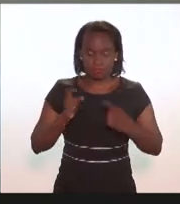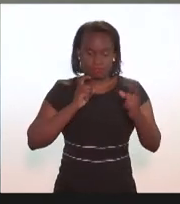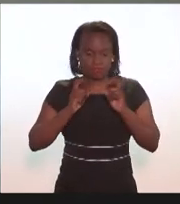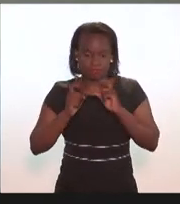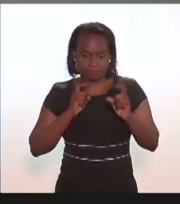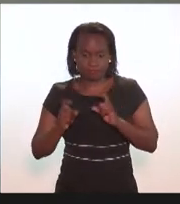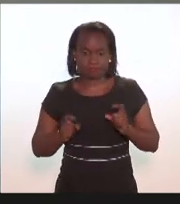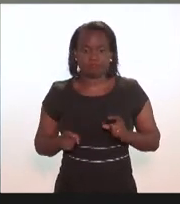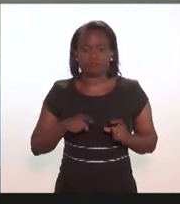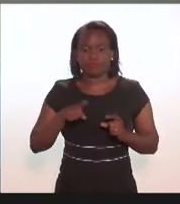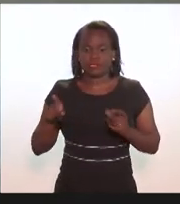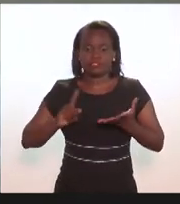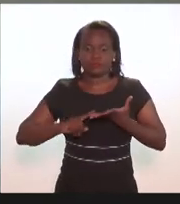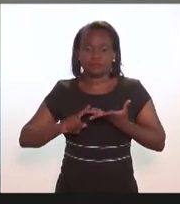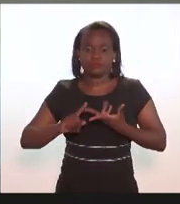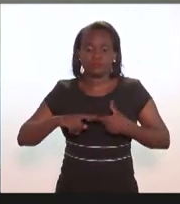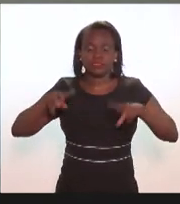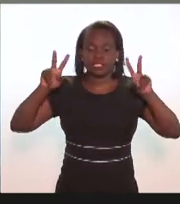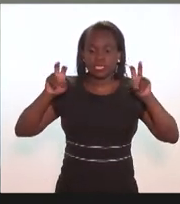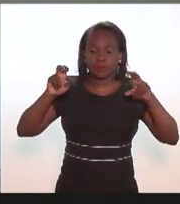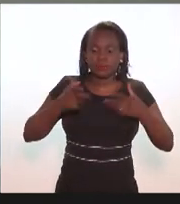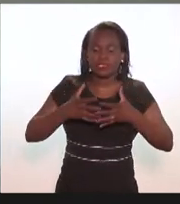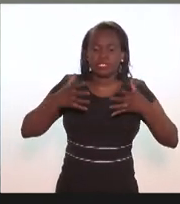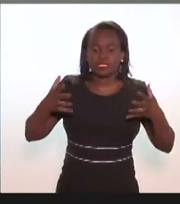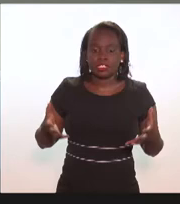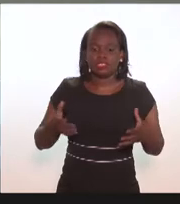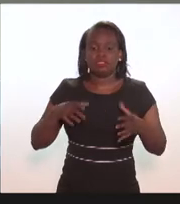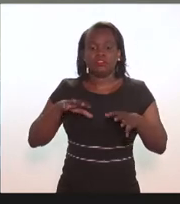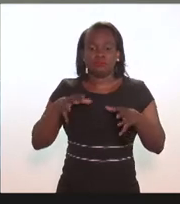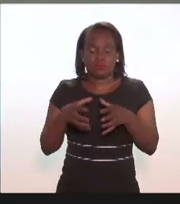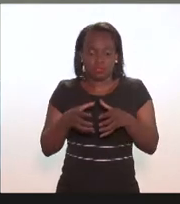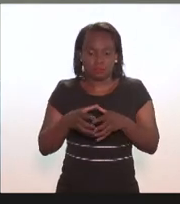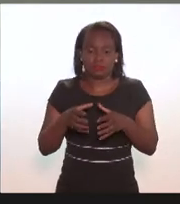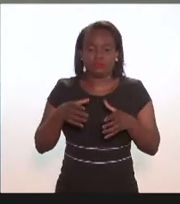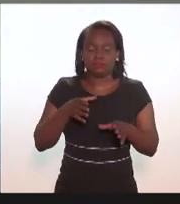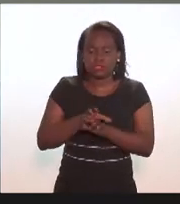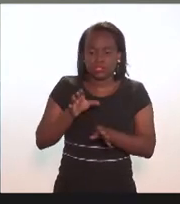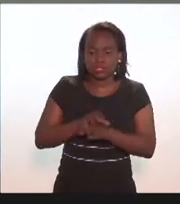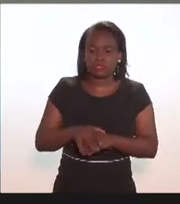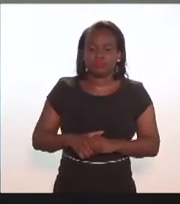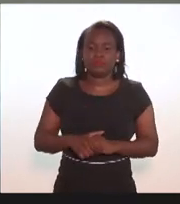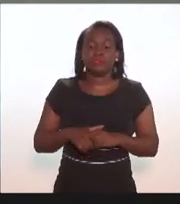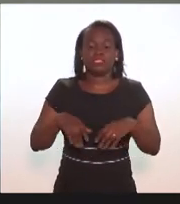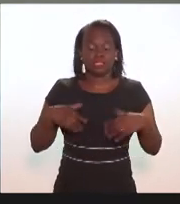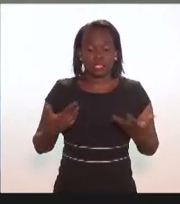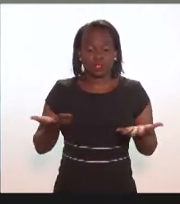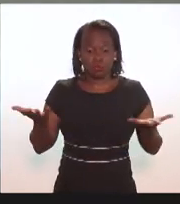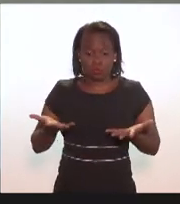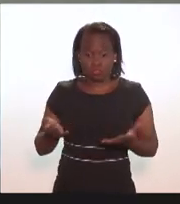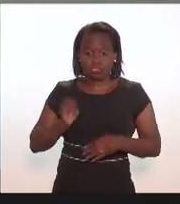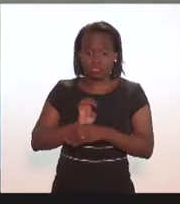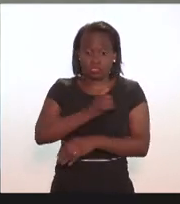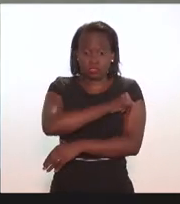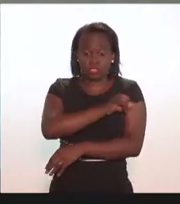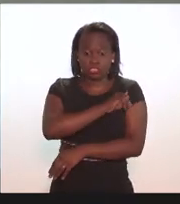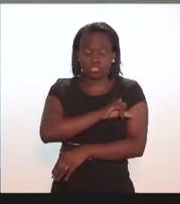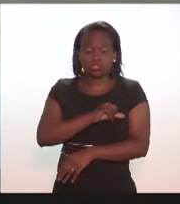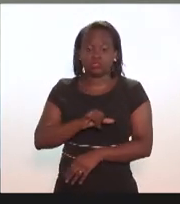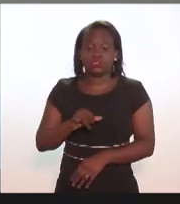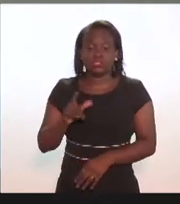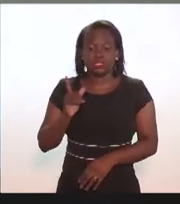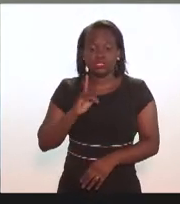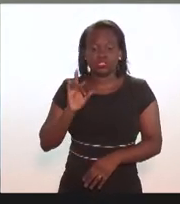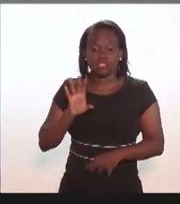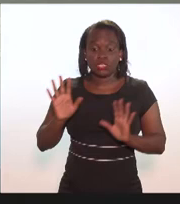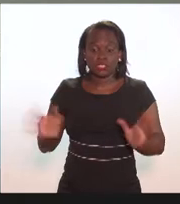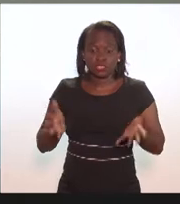discutir esses grandes temas nesse Conselho de Política Tributária. Hoje, o Estado do Rio de Janeiro, só em termos de